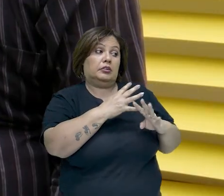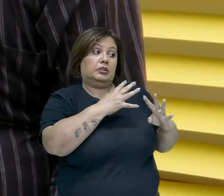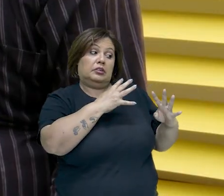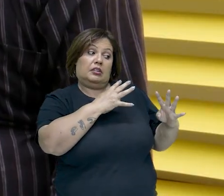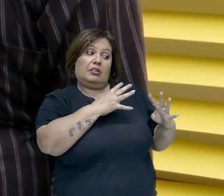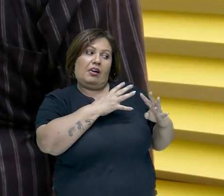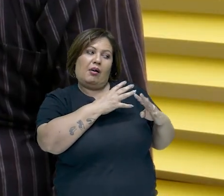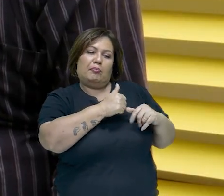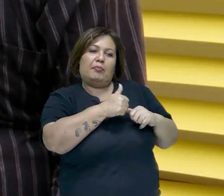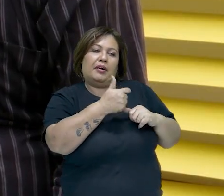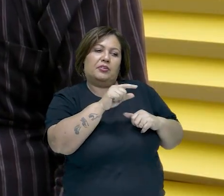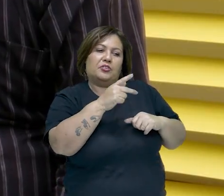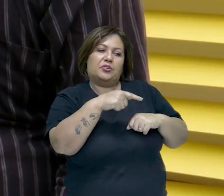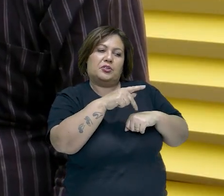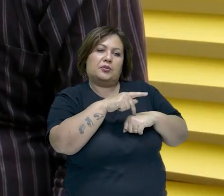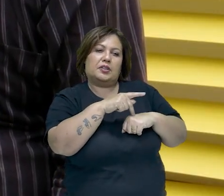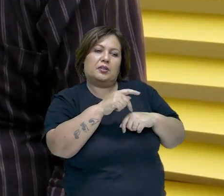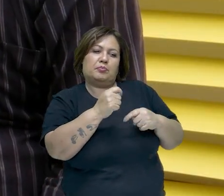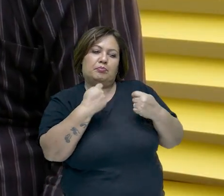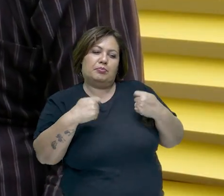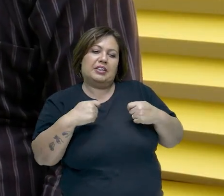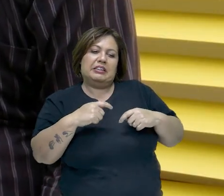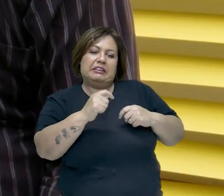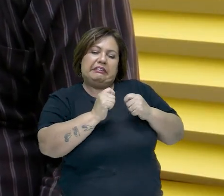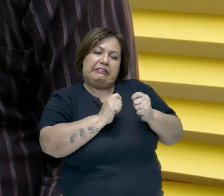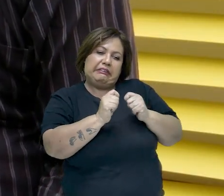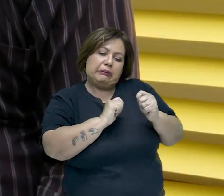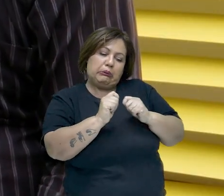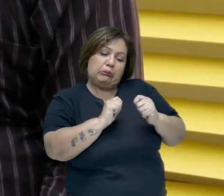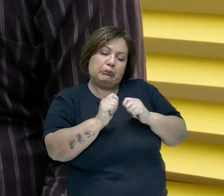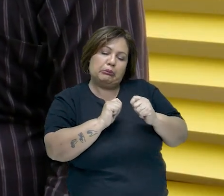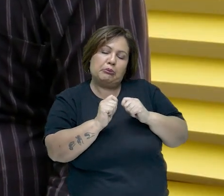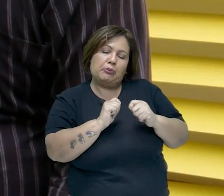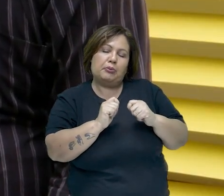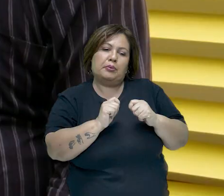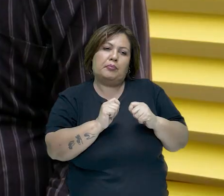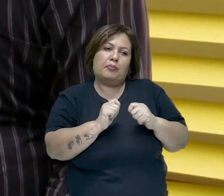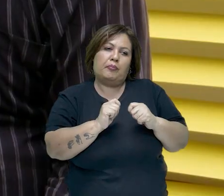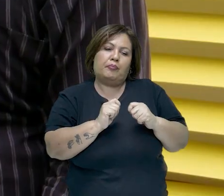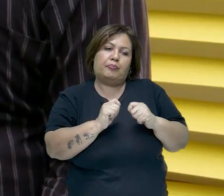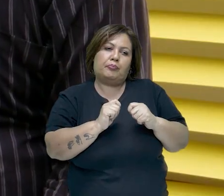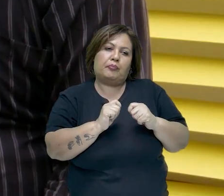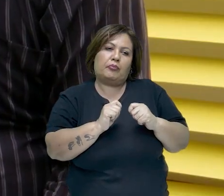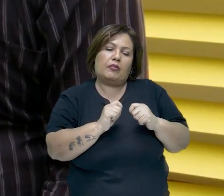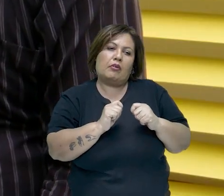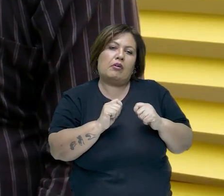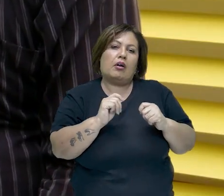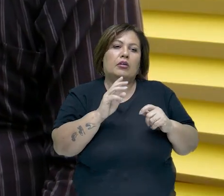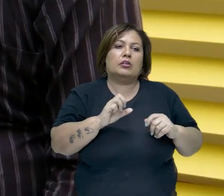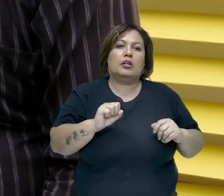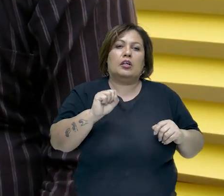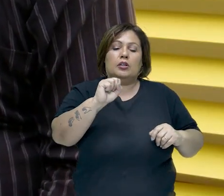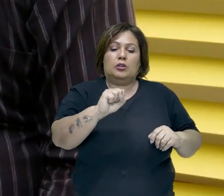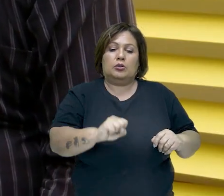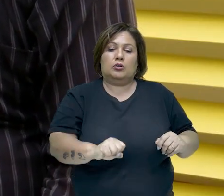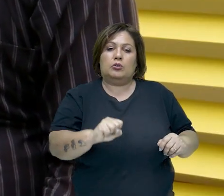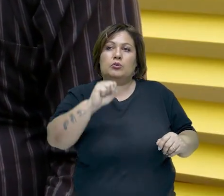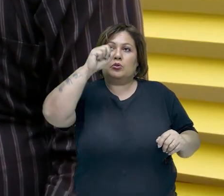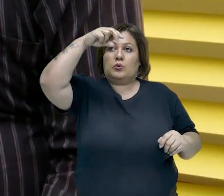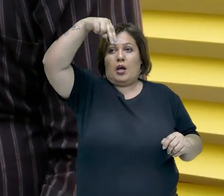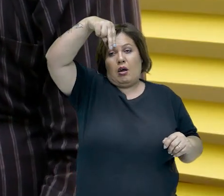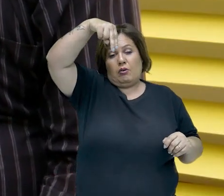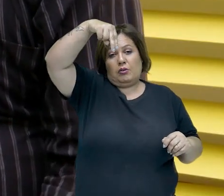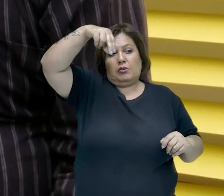fronteiriço. Então é fundamental ter o controle das regiões de fronteira, desde o norte do país até o sul do